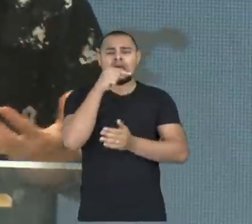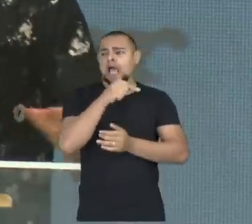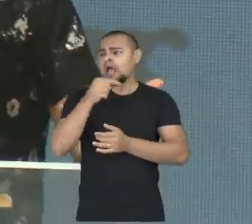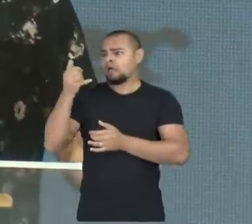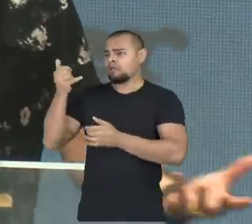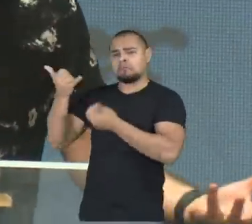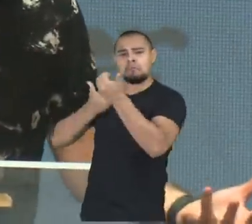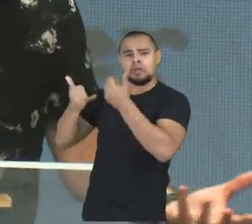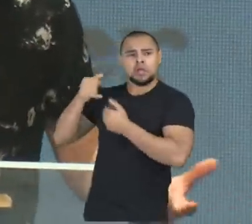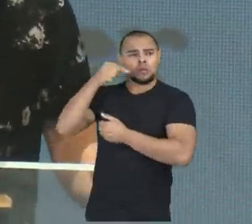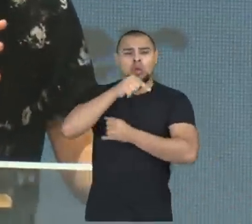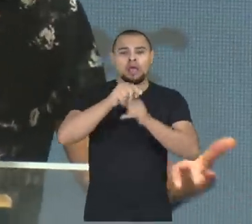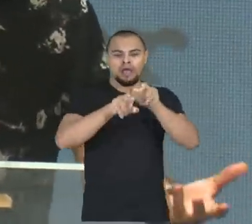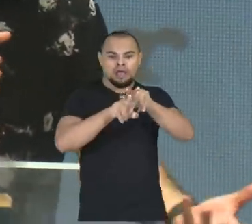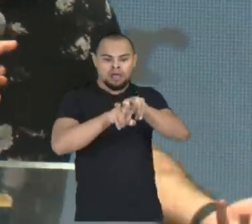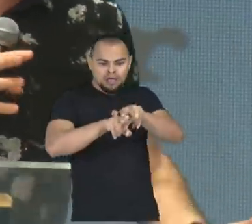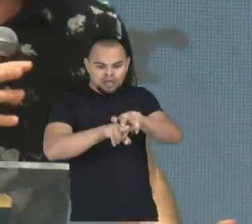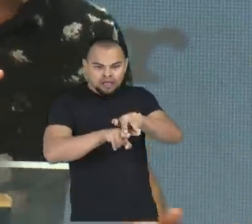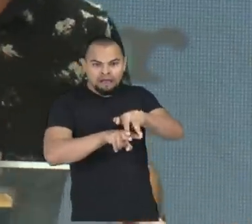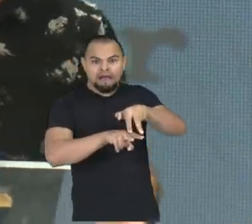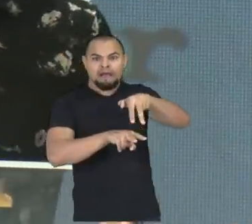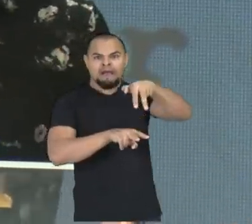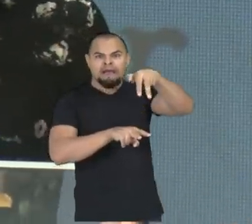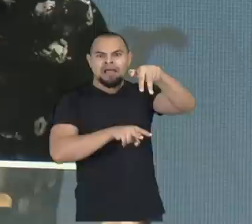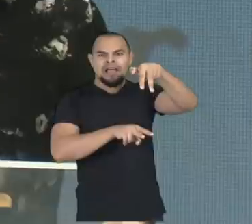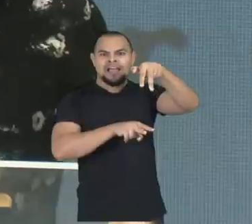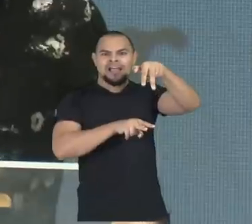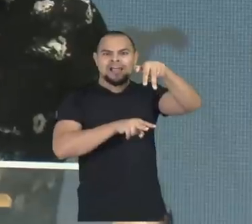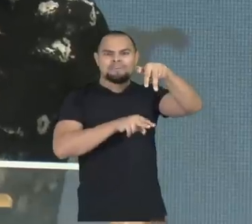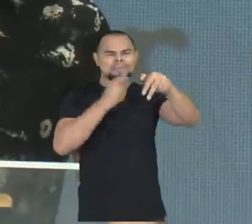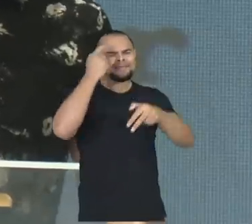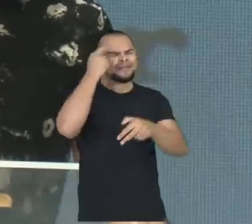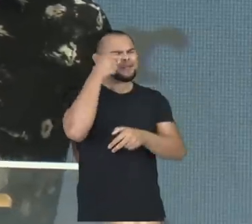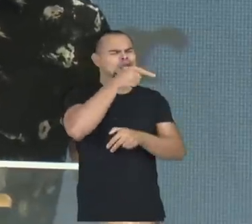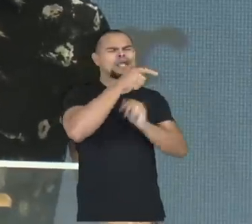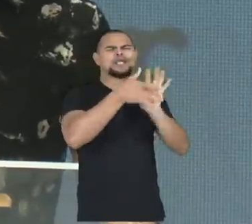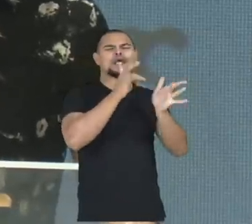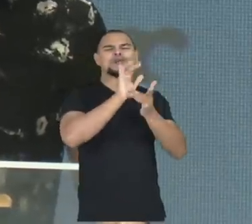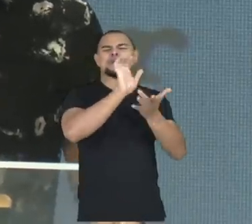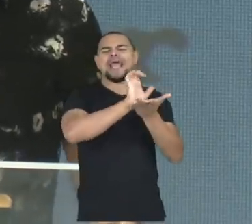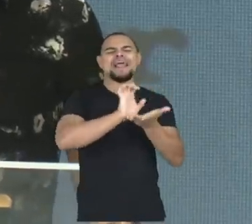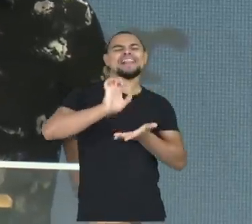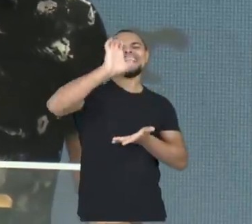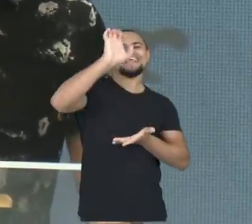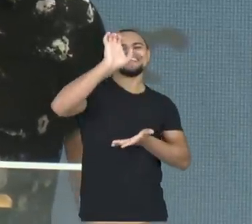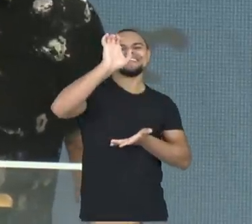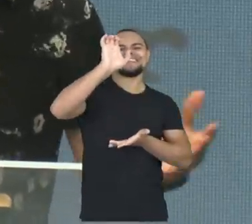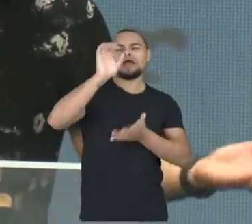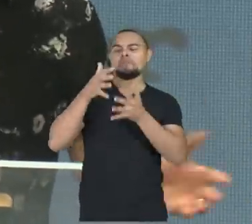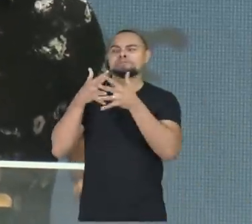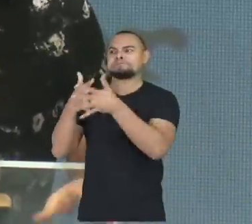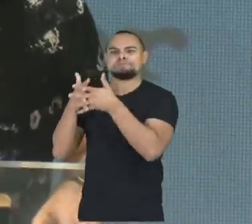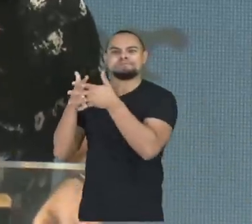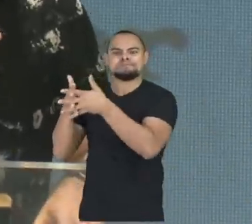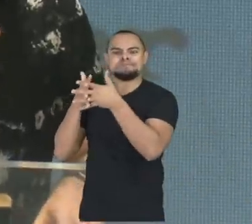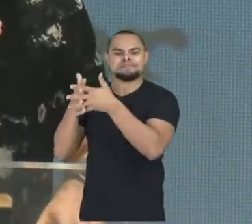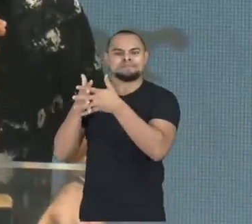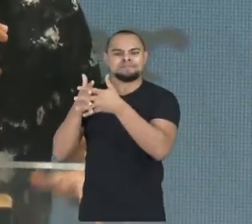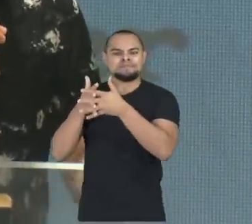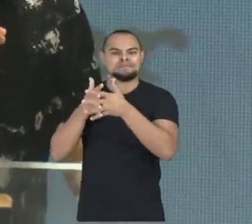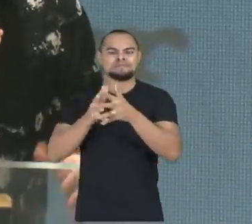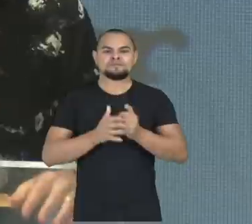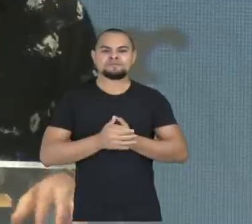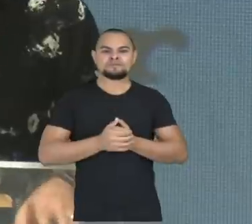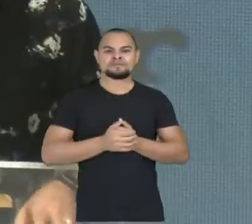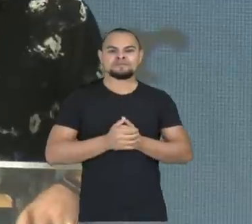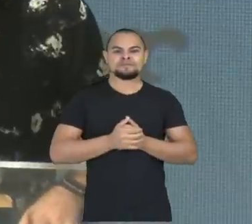que havia reencarnação. Como é que estão dizendo que era Elias? Não, não era Elias, é simplesmente, por que que não existe reencarnação se